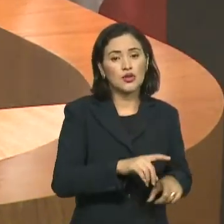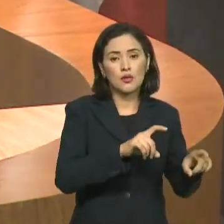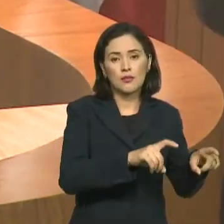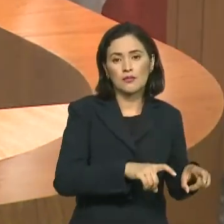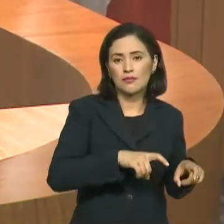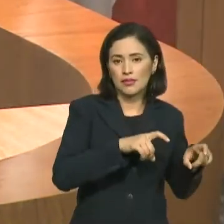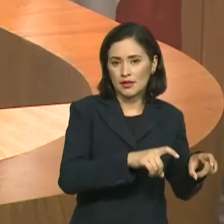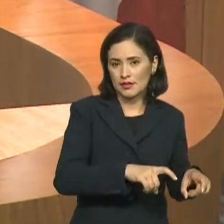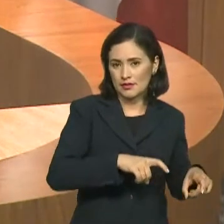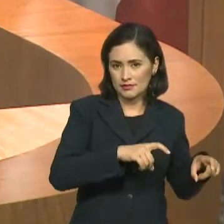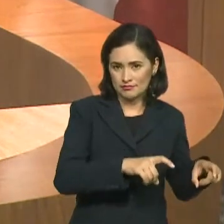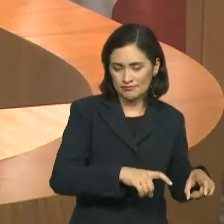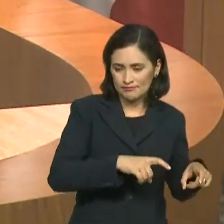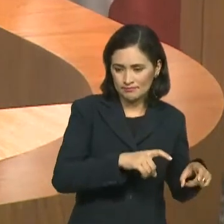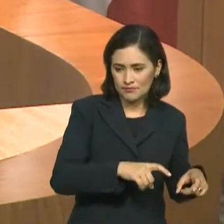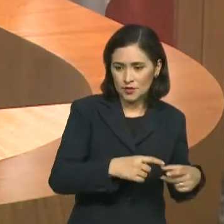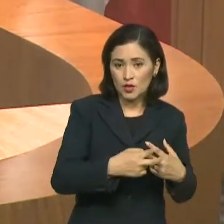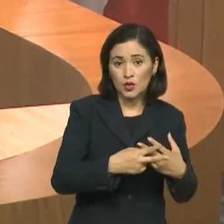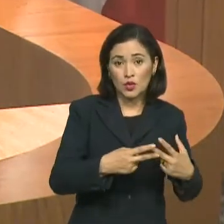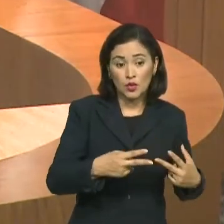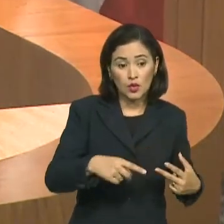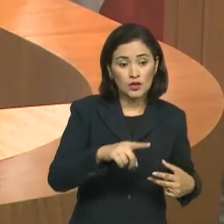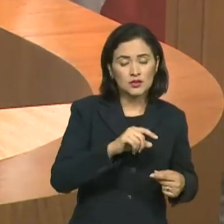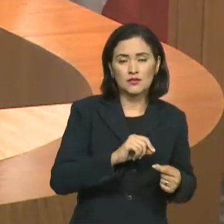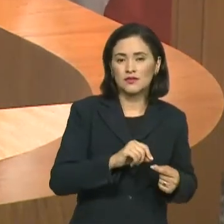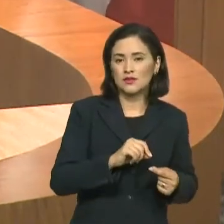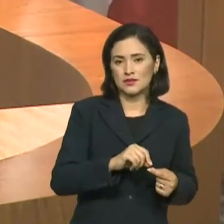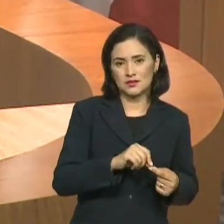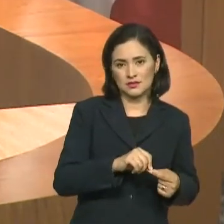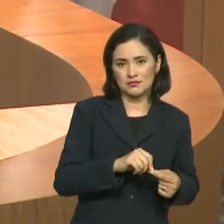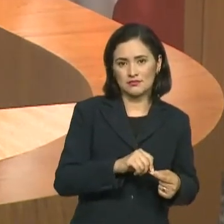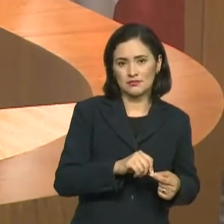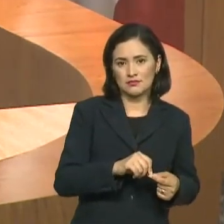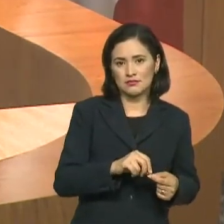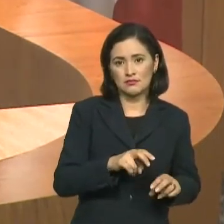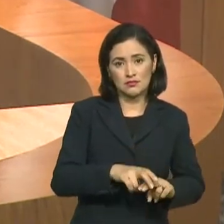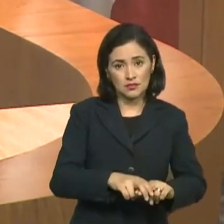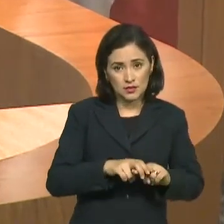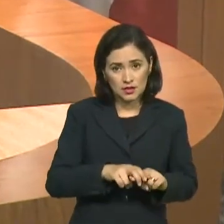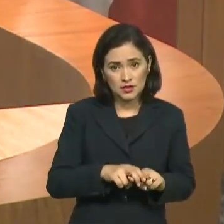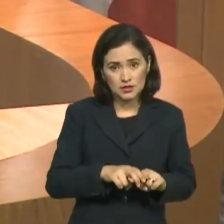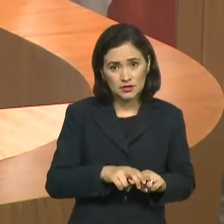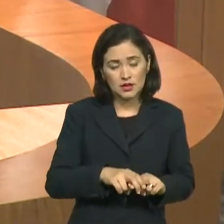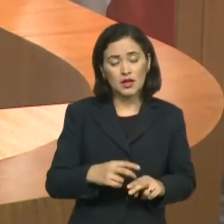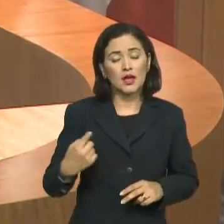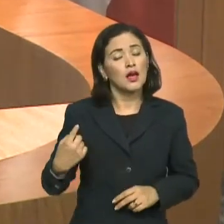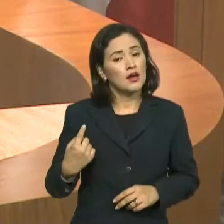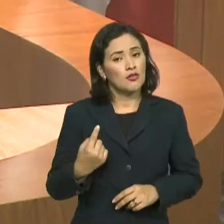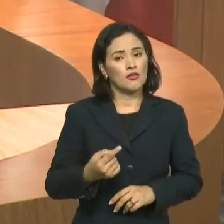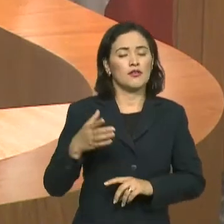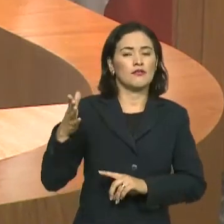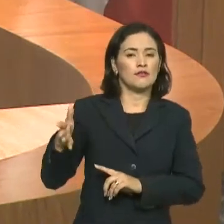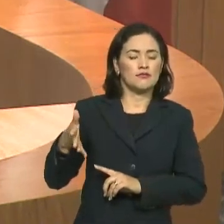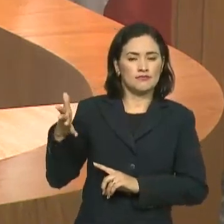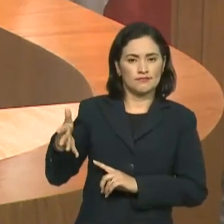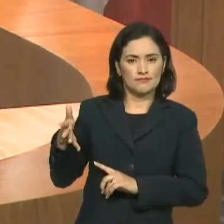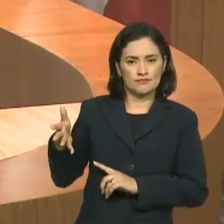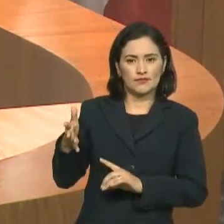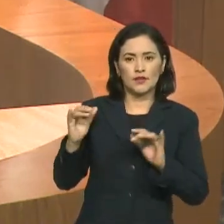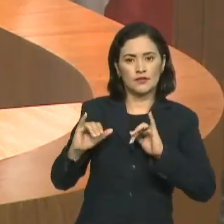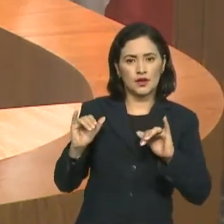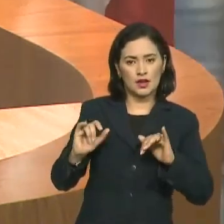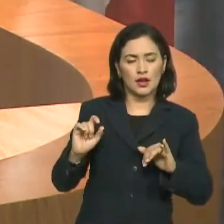plantações, as benfeitorias que tem na área. Portanto, subo essa tribuna para dizer que, a partir